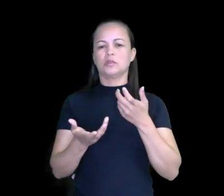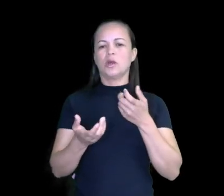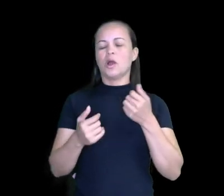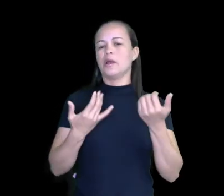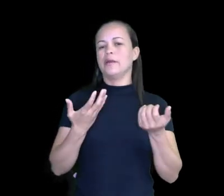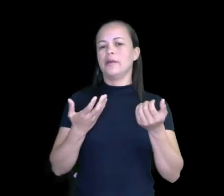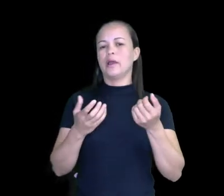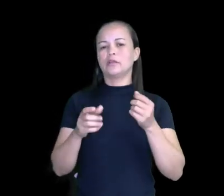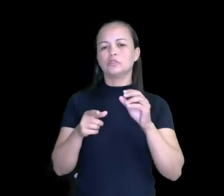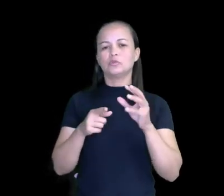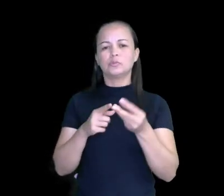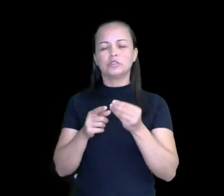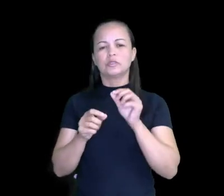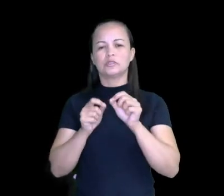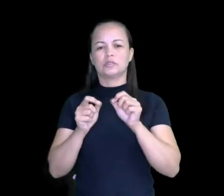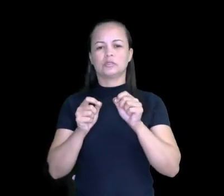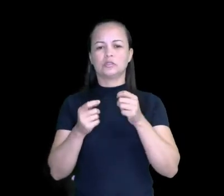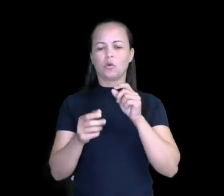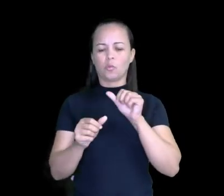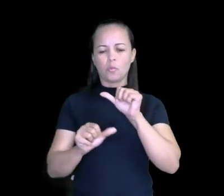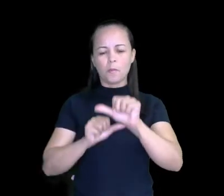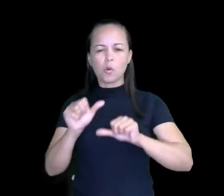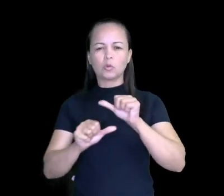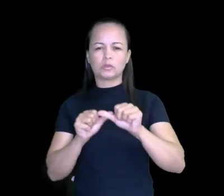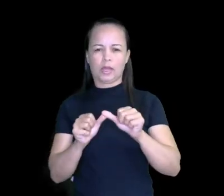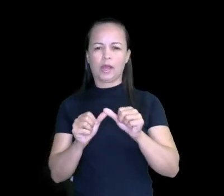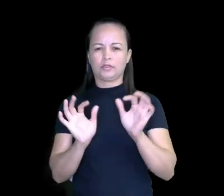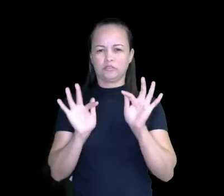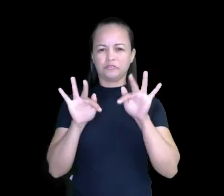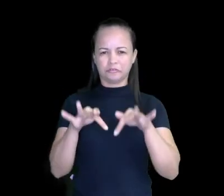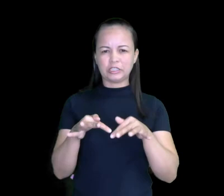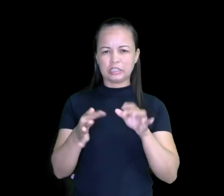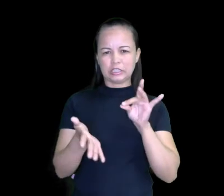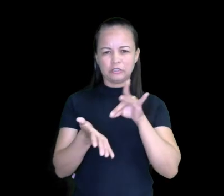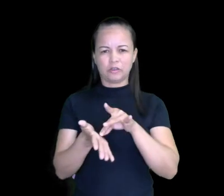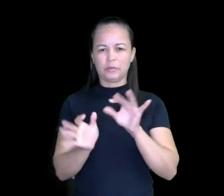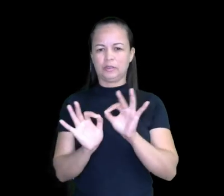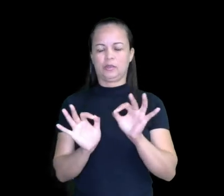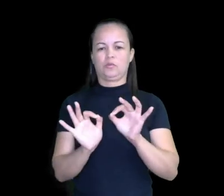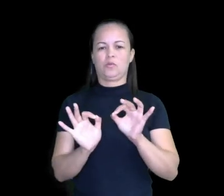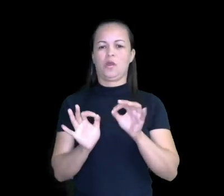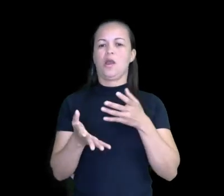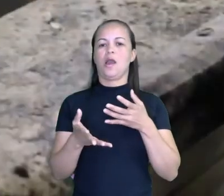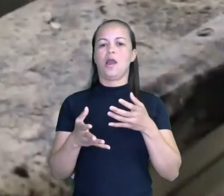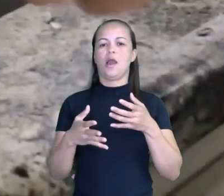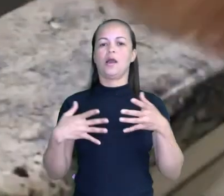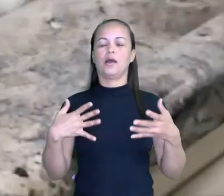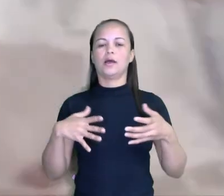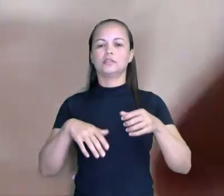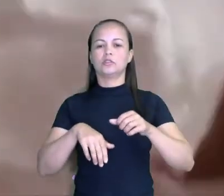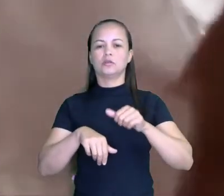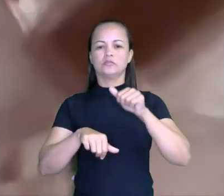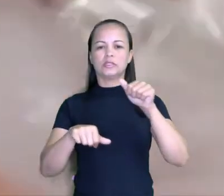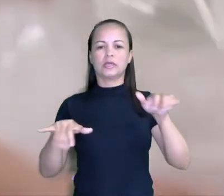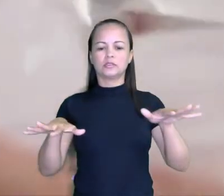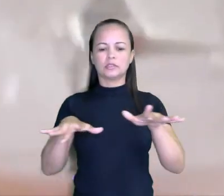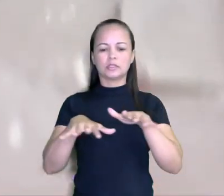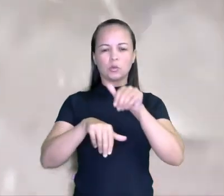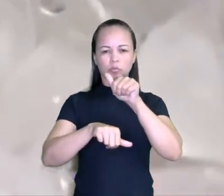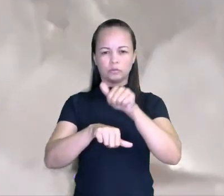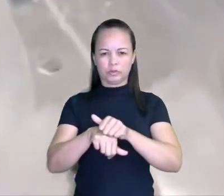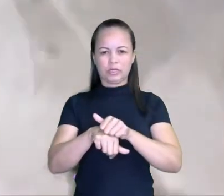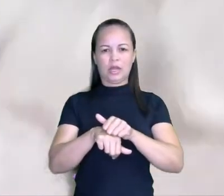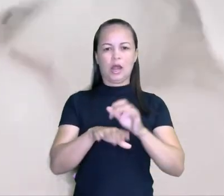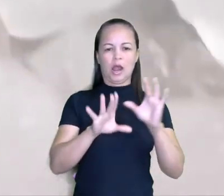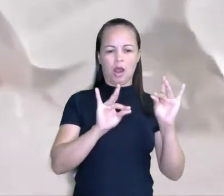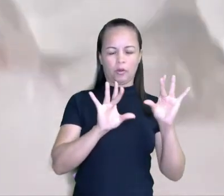ocorrido a transformação. As substâncias envolvidas não são alteradas definitivamente. A solidificação da água